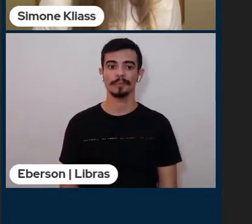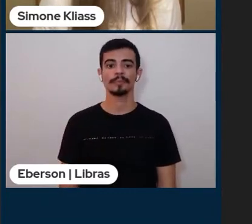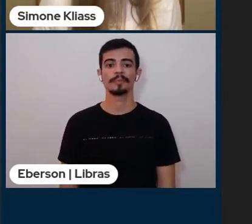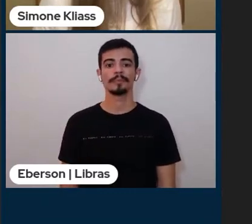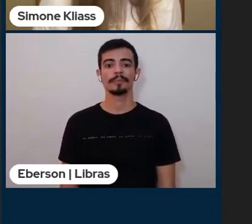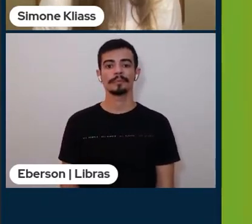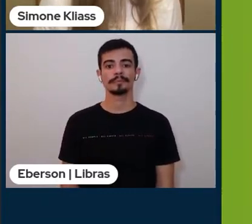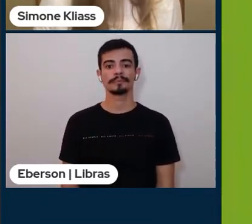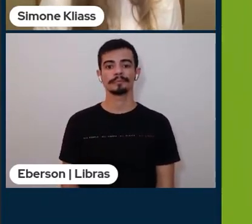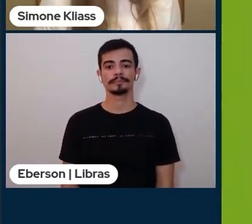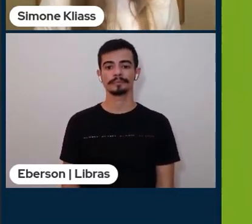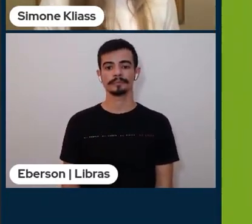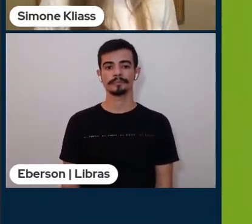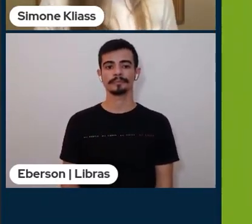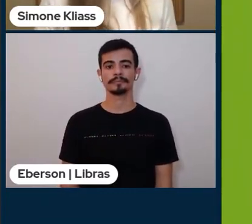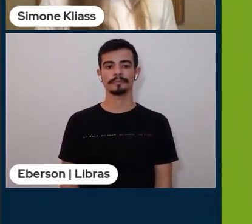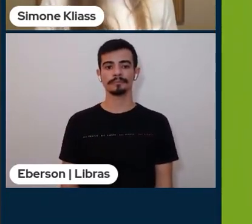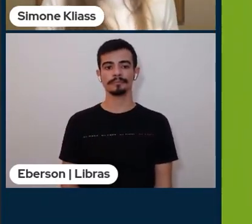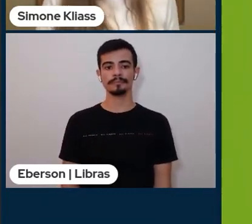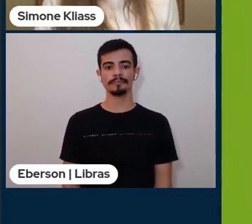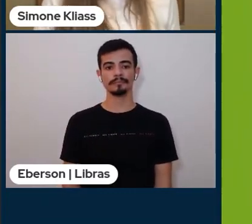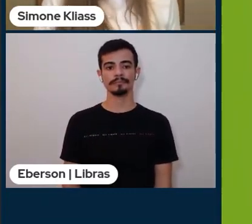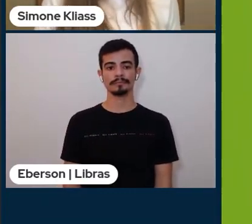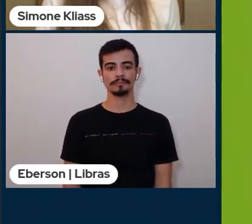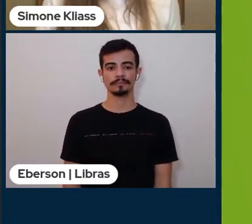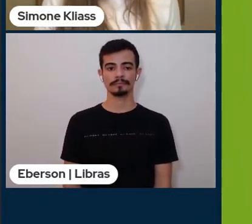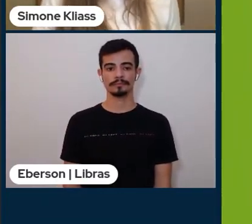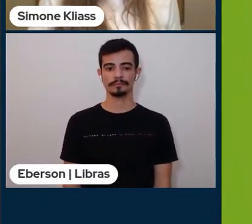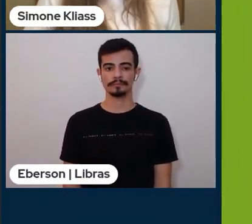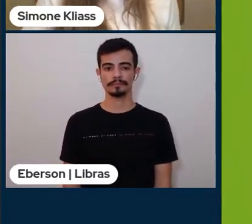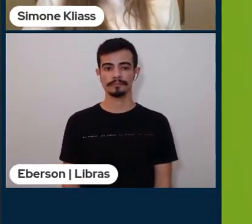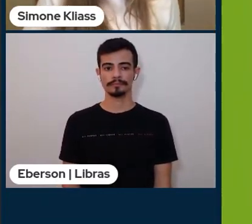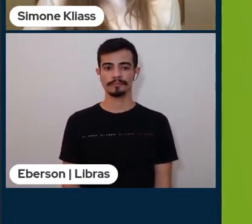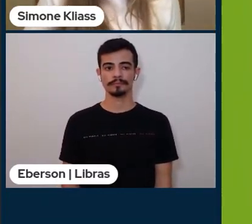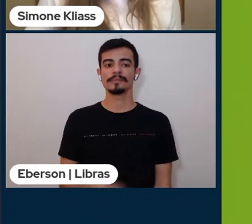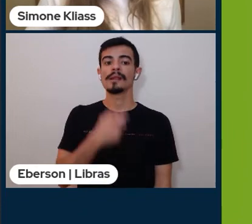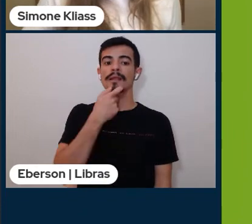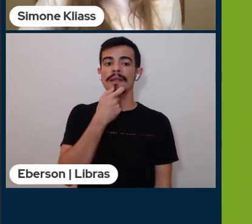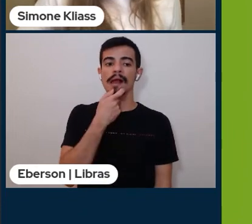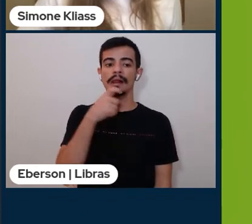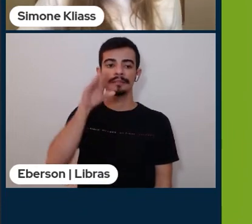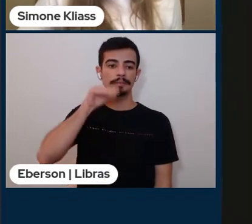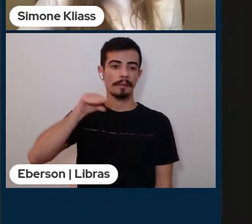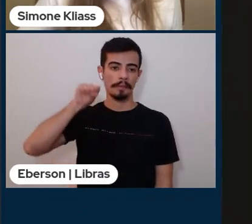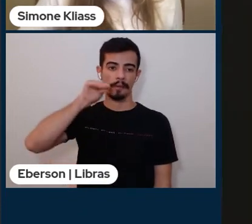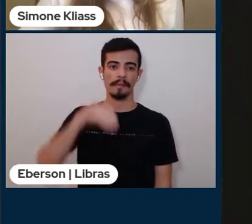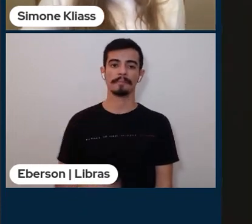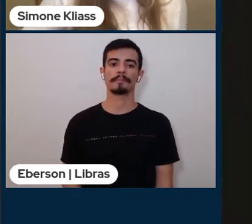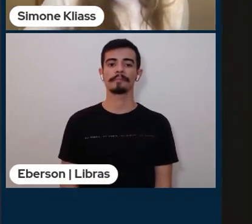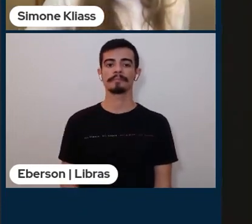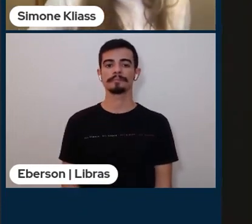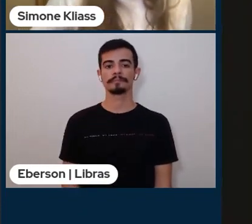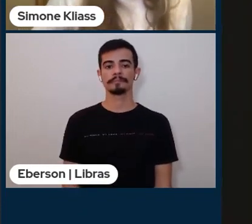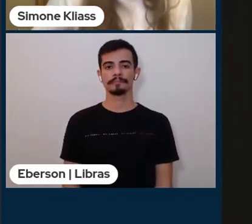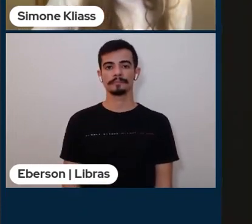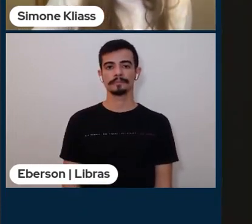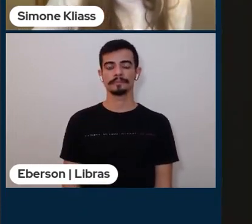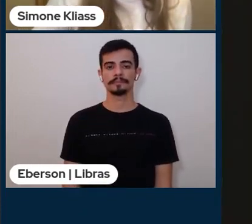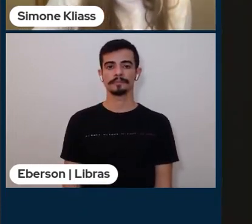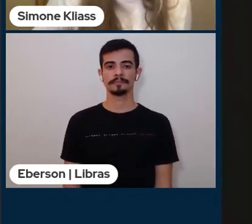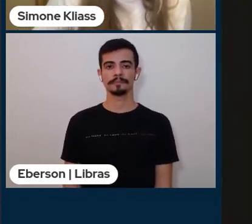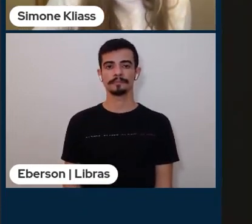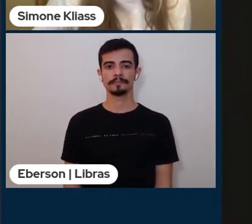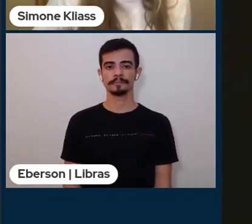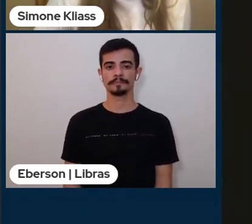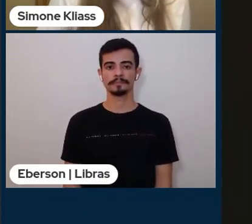tempo a primeira Nick ring girls Wonder How to make a choice I made of High density and make